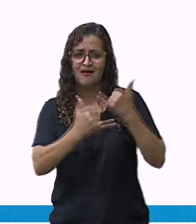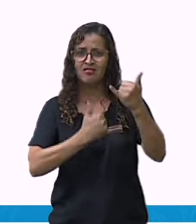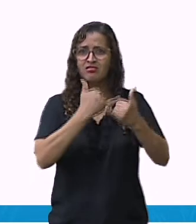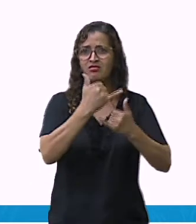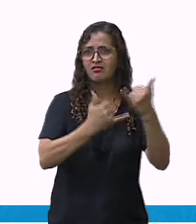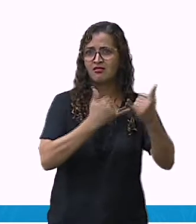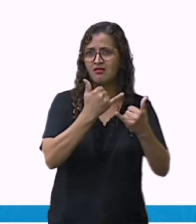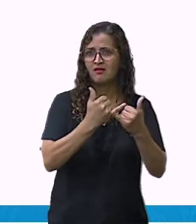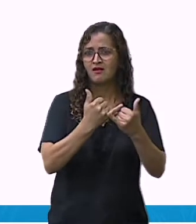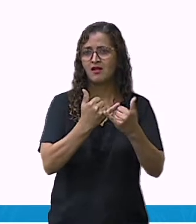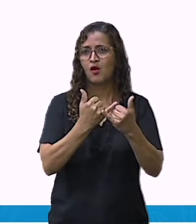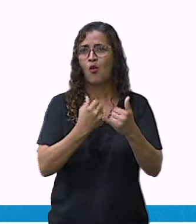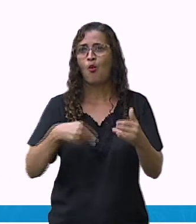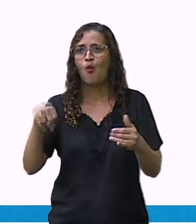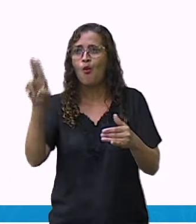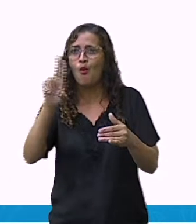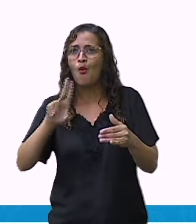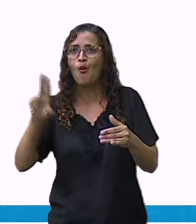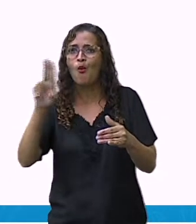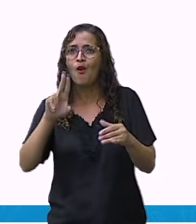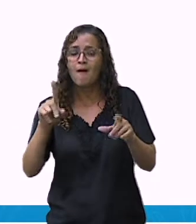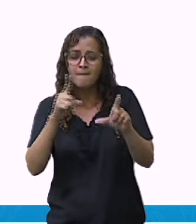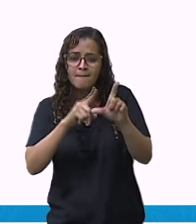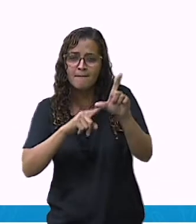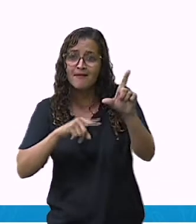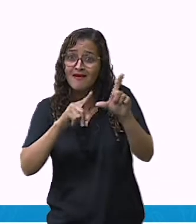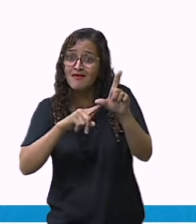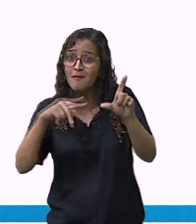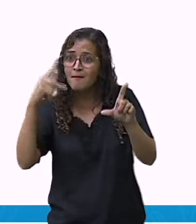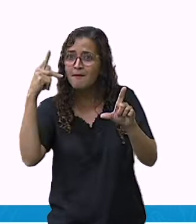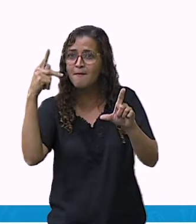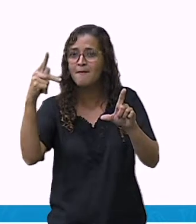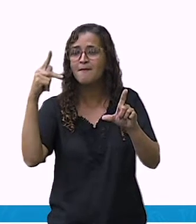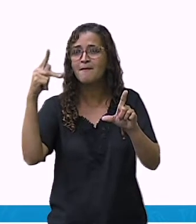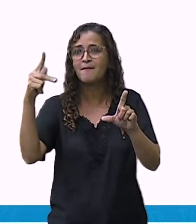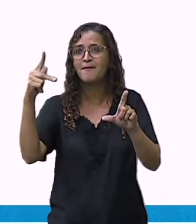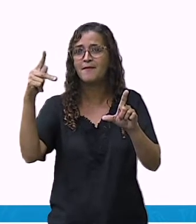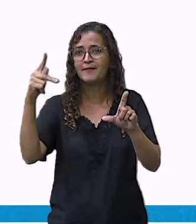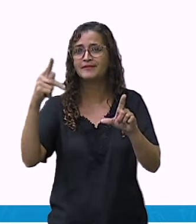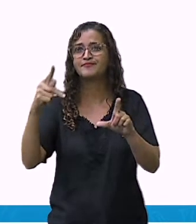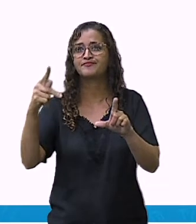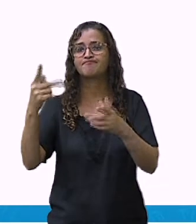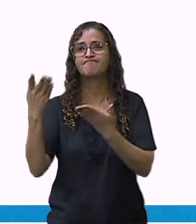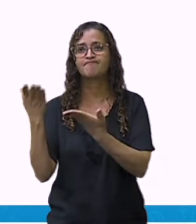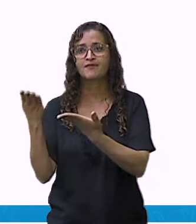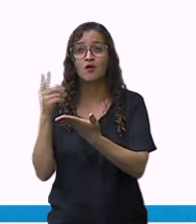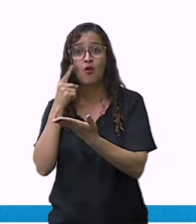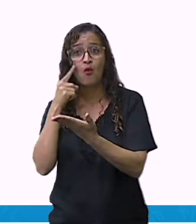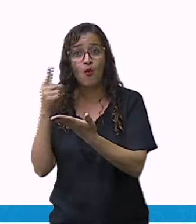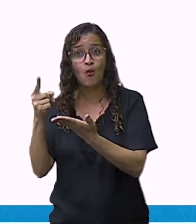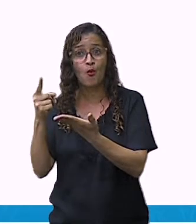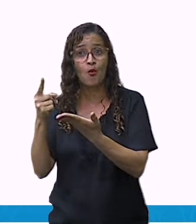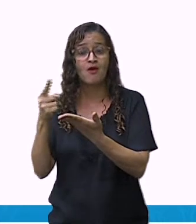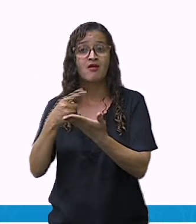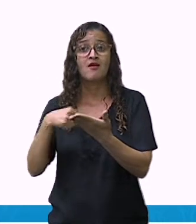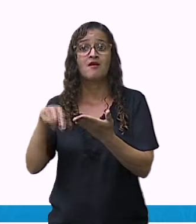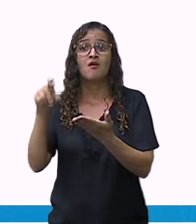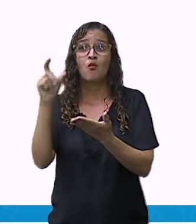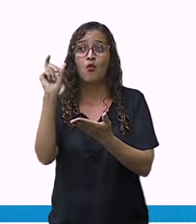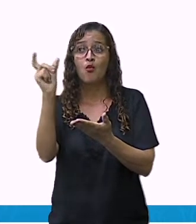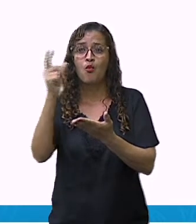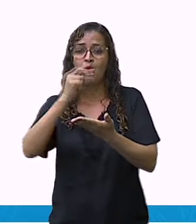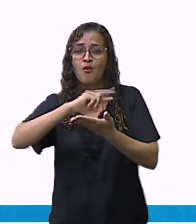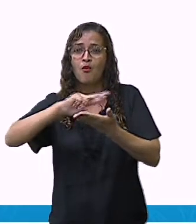página aí de um dicionário ilustrado, e nós temos algumas